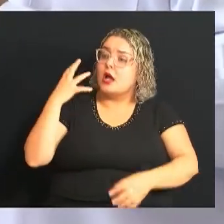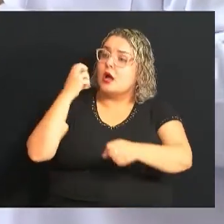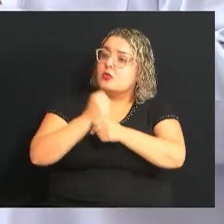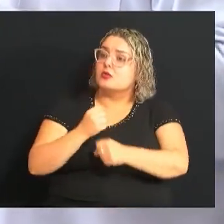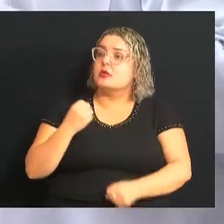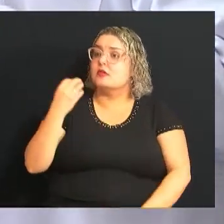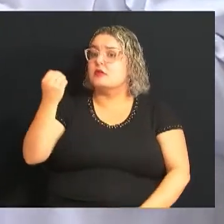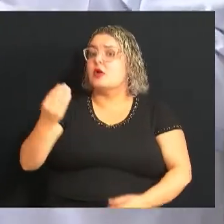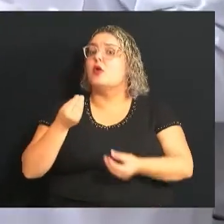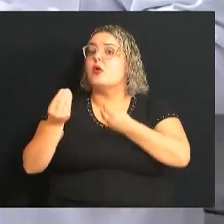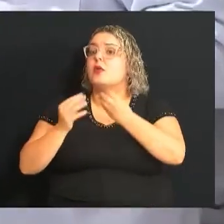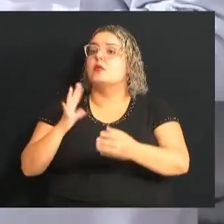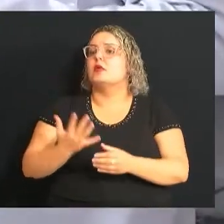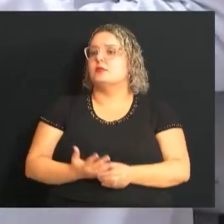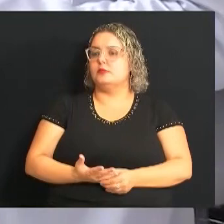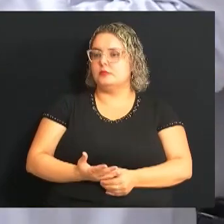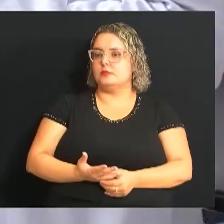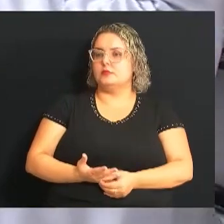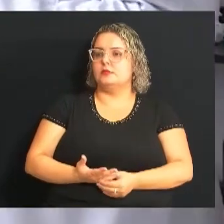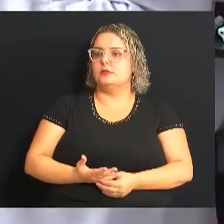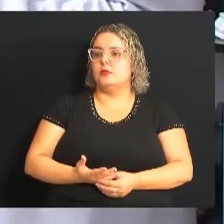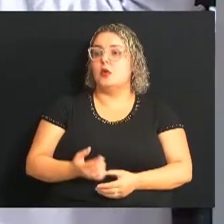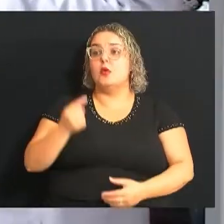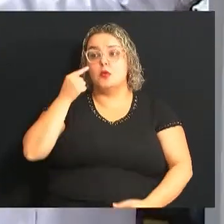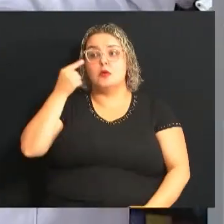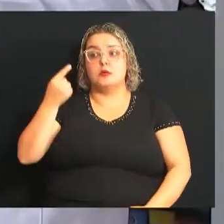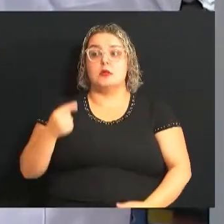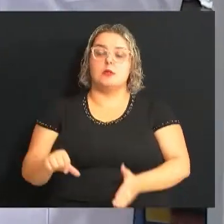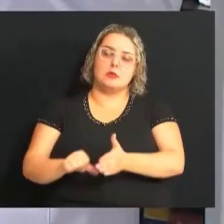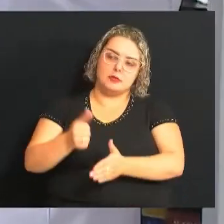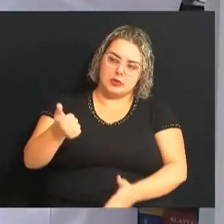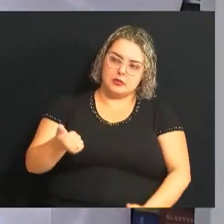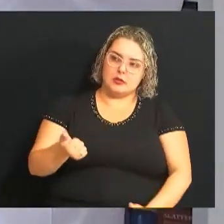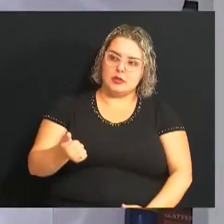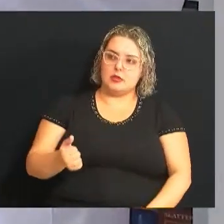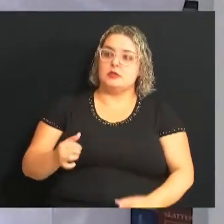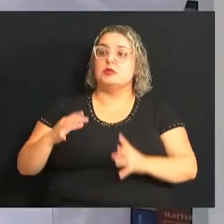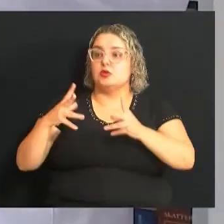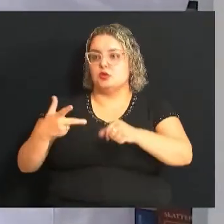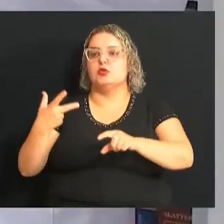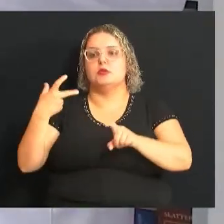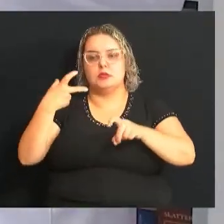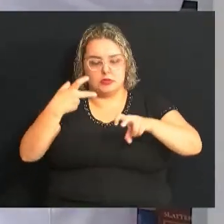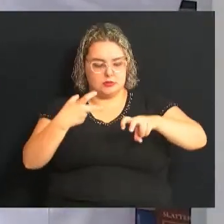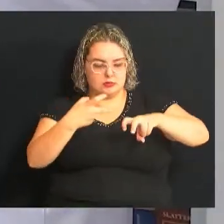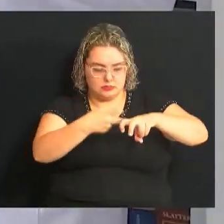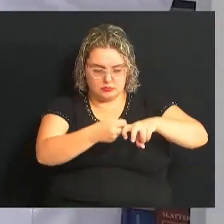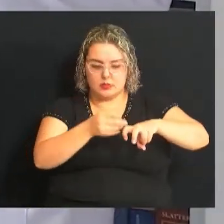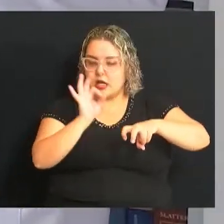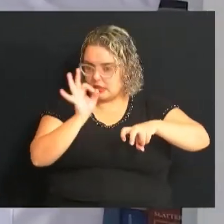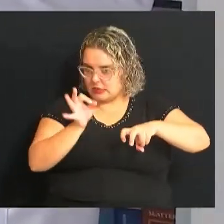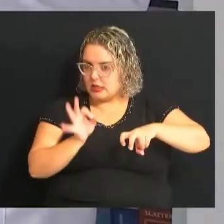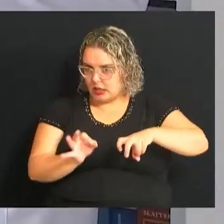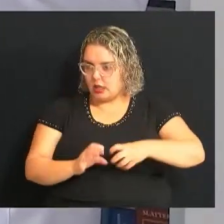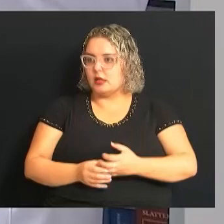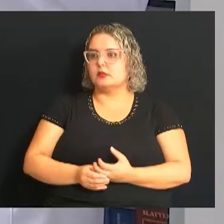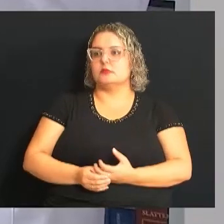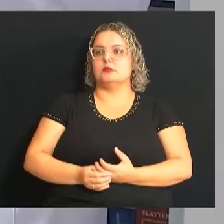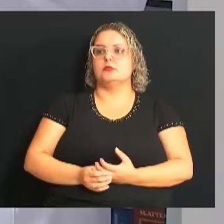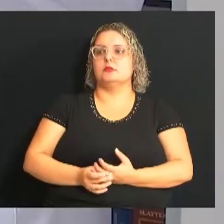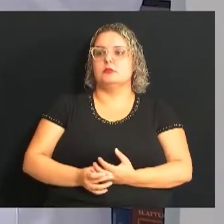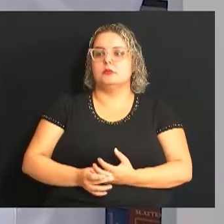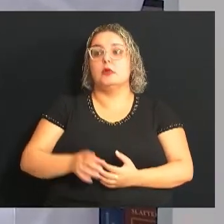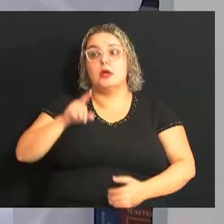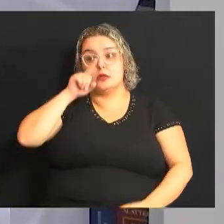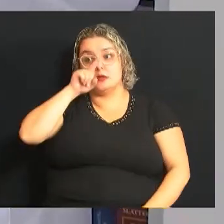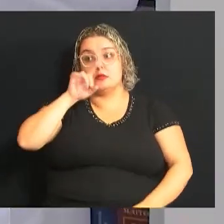funciona isso? Sim, o ideal primeiramente, né, ver se todas as vacinas desse animal estão em dia, né, para a questão do risco de uma